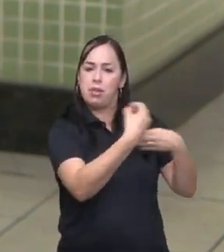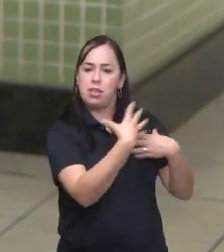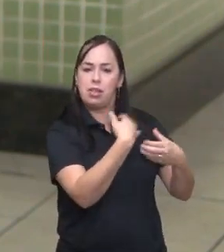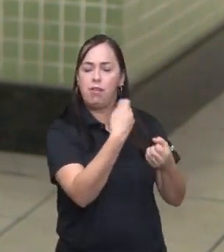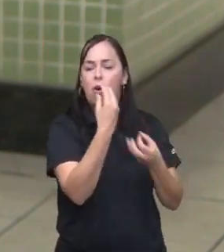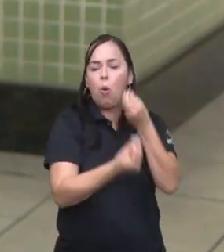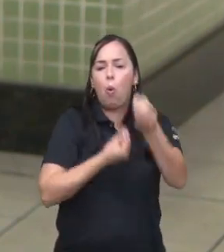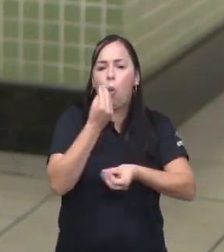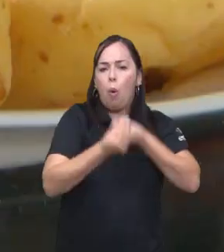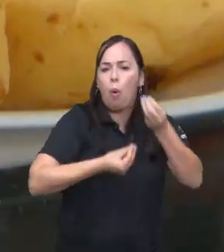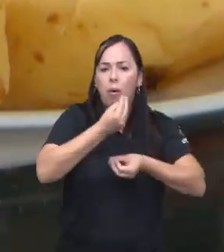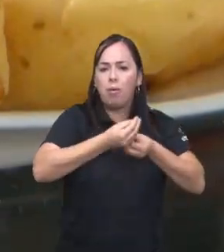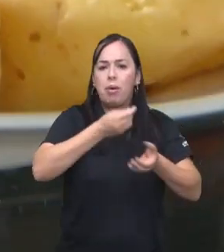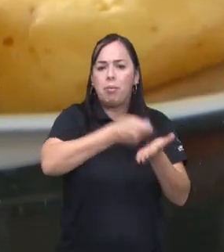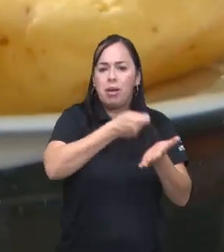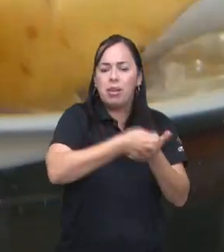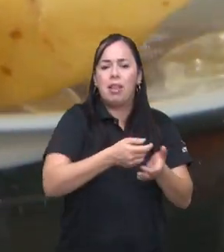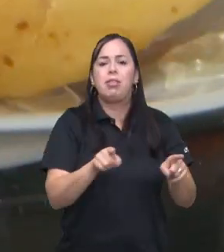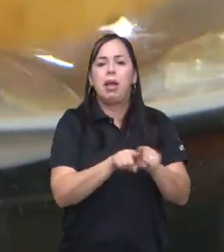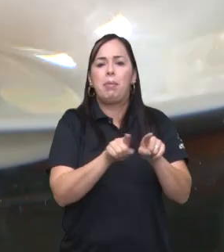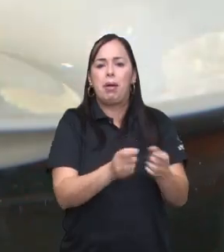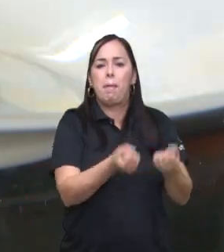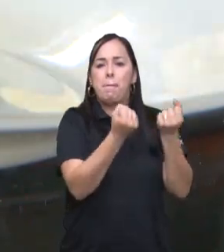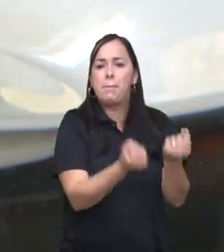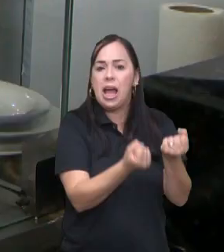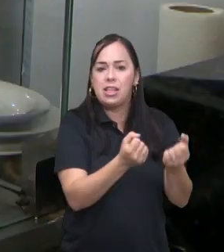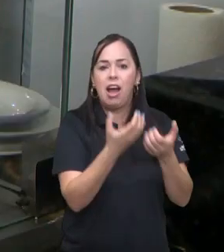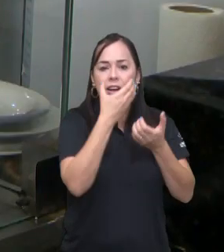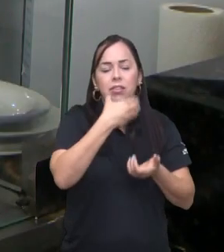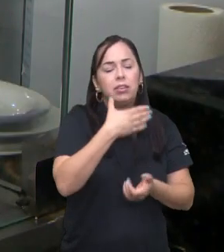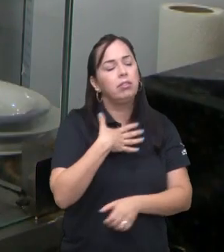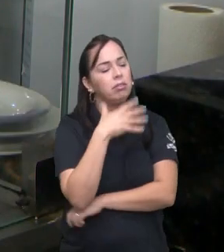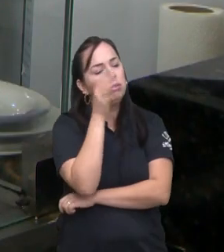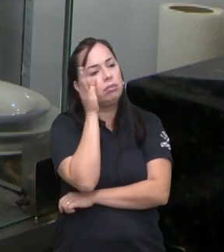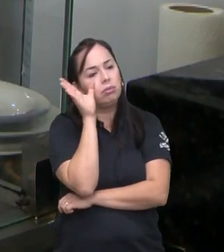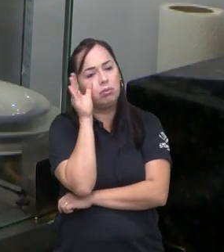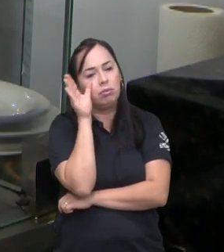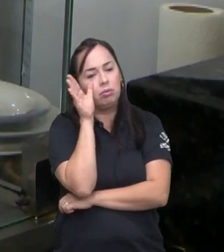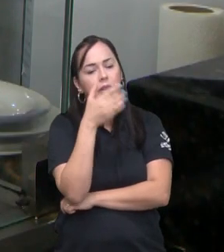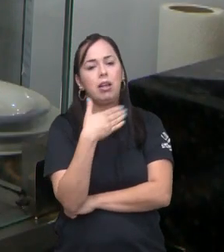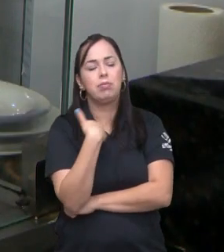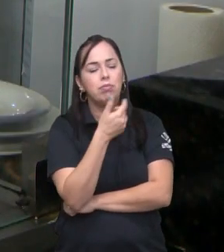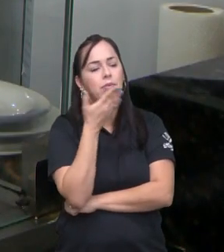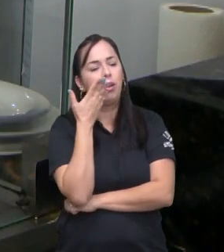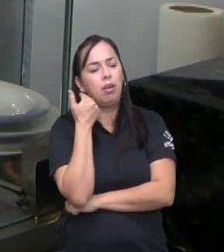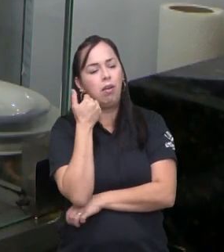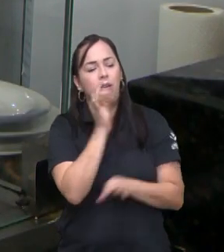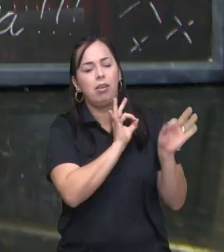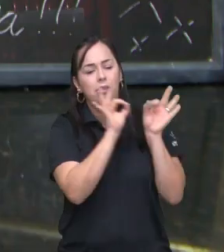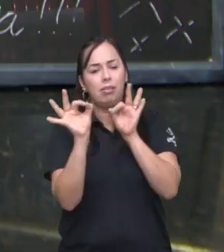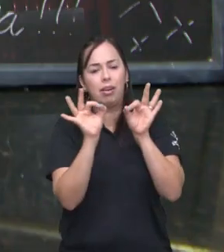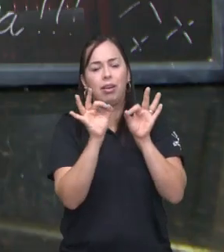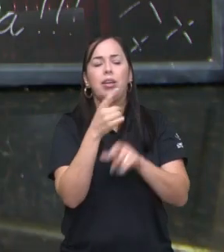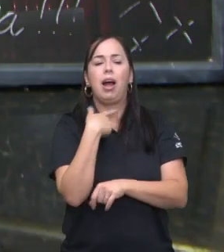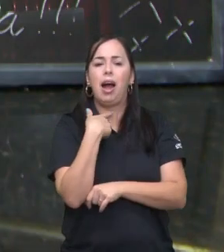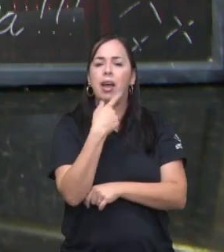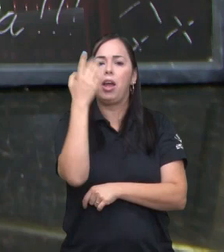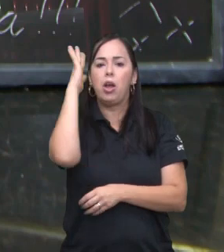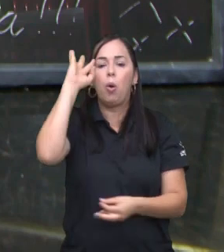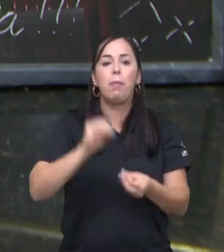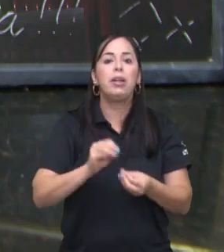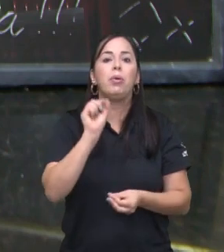a pesar os produtos, entendeu? E eu fui pegando gosto. Eu fui entendendo que a gente tem que dar um ótimo dia para a pessoa.